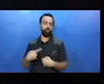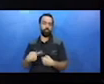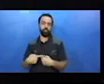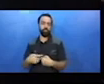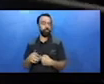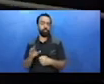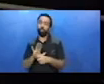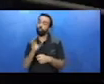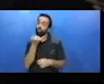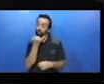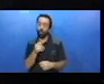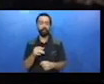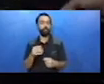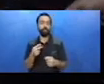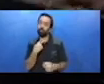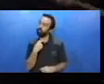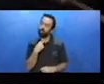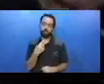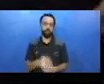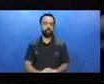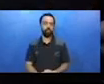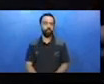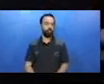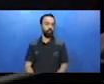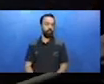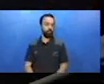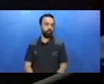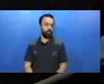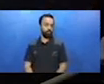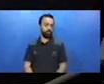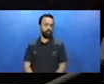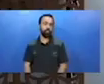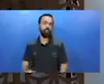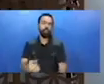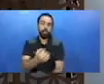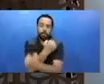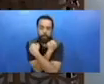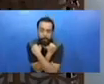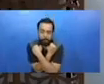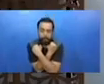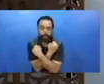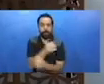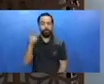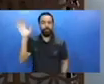pratique atividades físicas de forma individual e isolada. Um abraço para vocês e até a próxima aula.